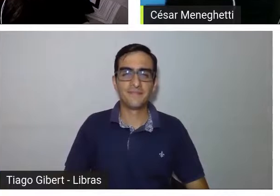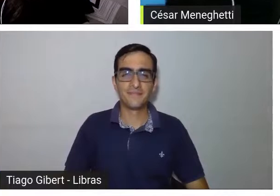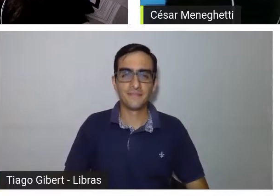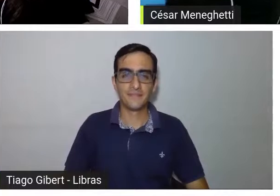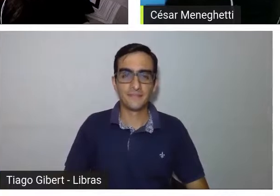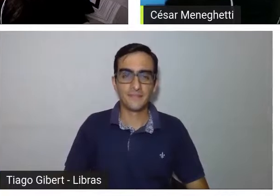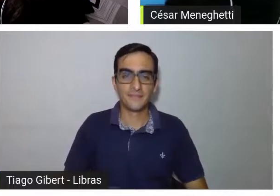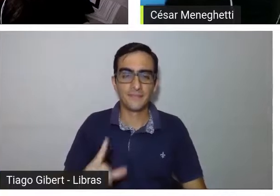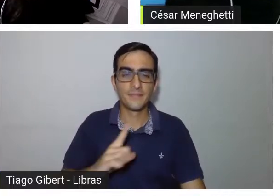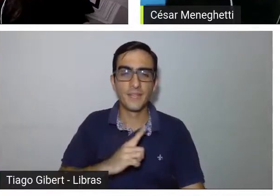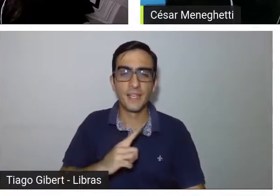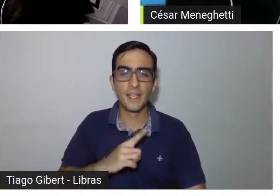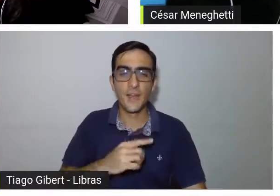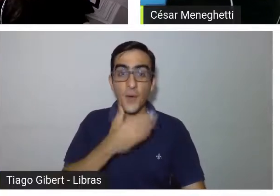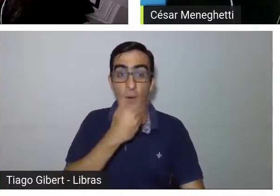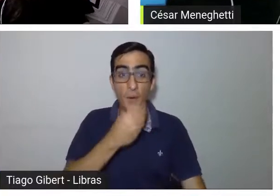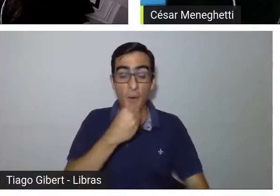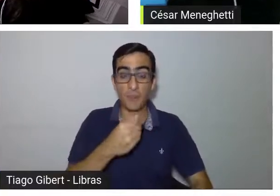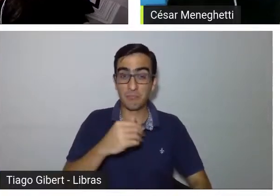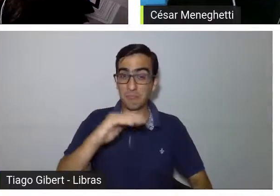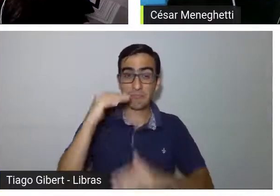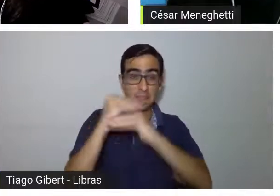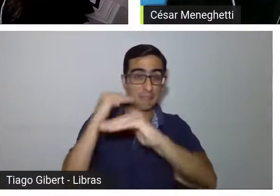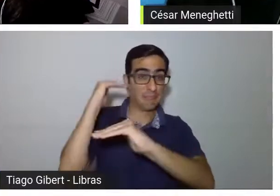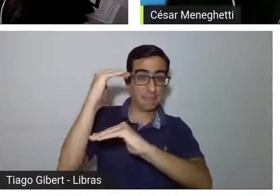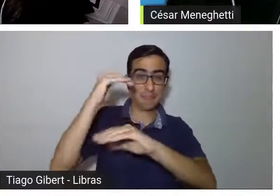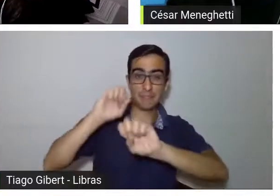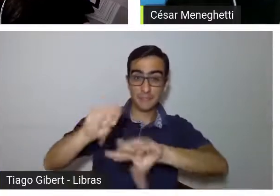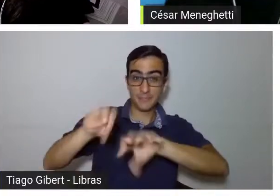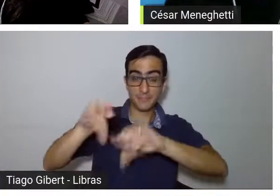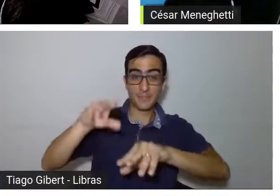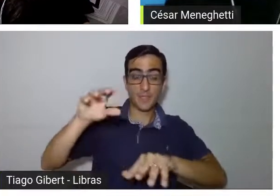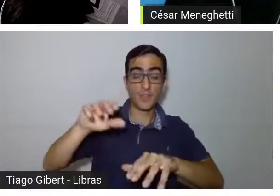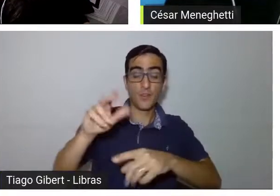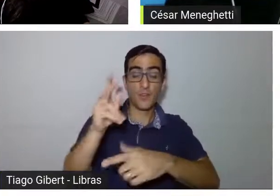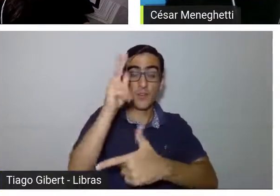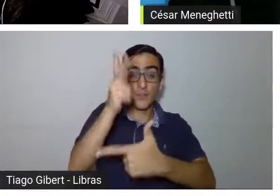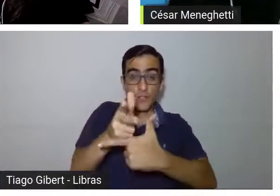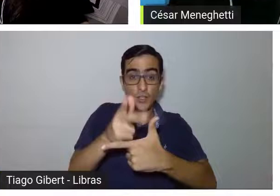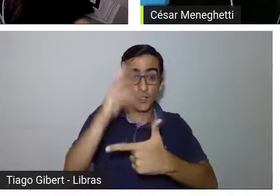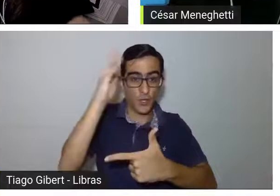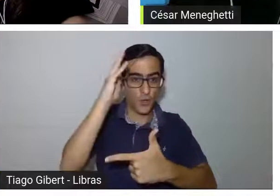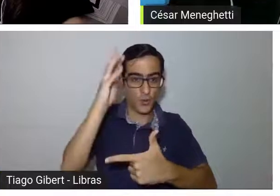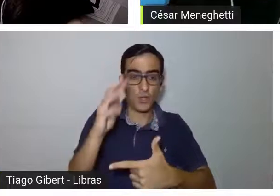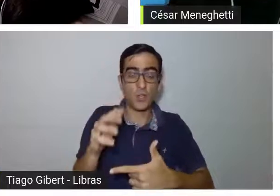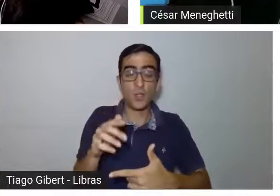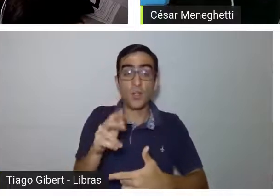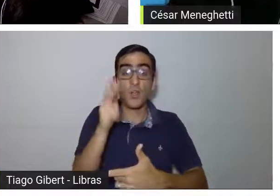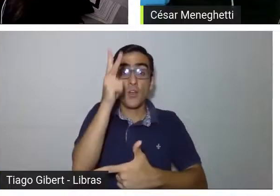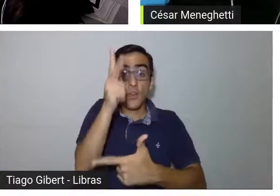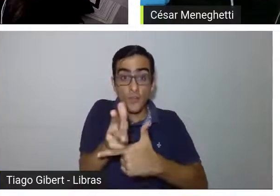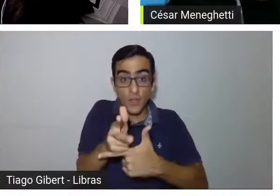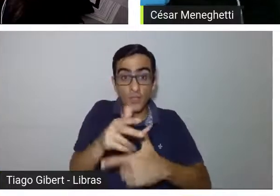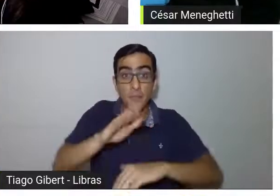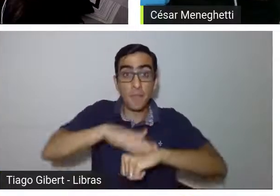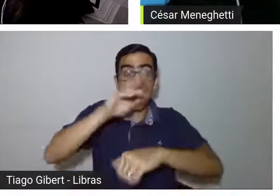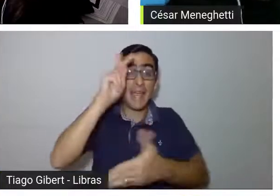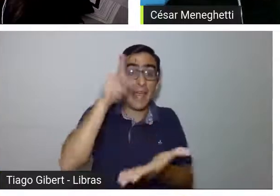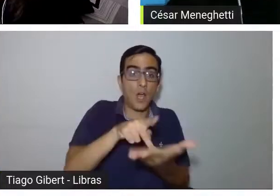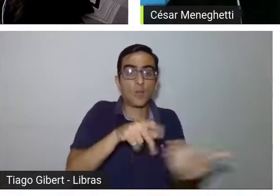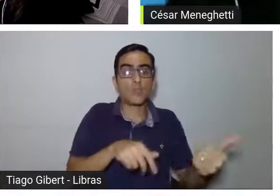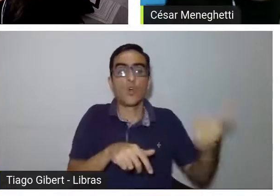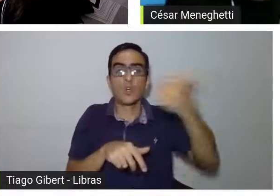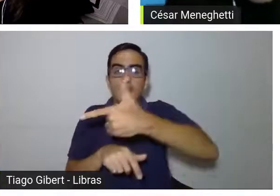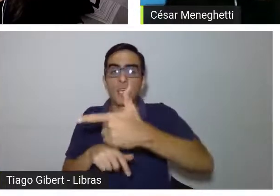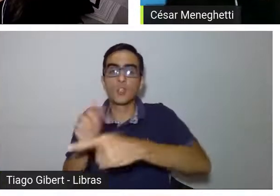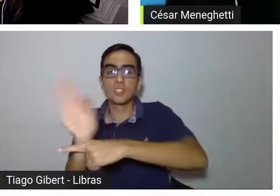o papa do teórico da videoarte que fala: o vídeo é mais real que o cinema, porque ele é um fotograma a mais de